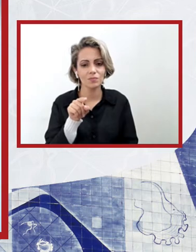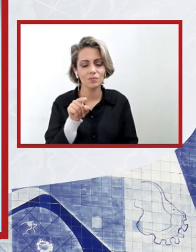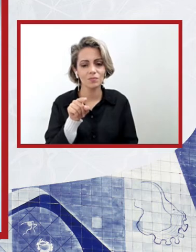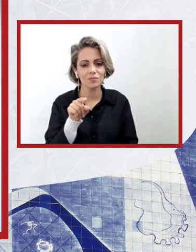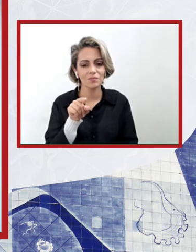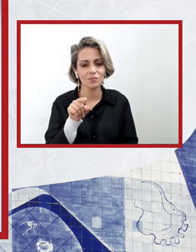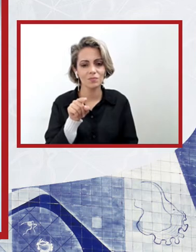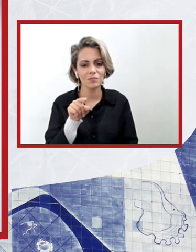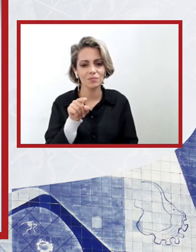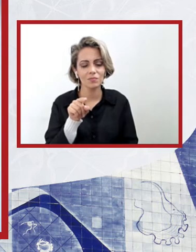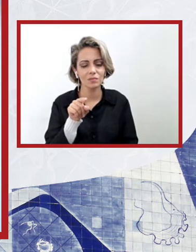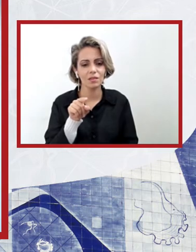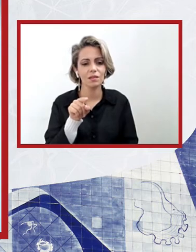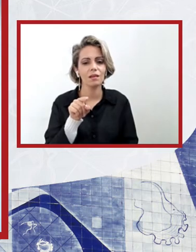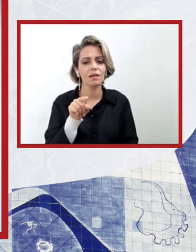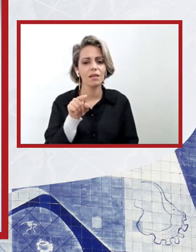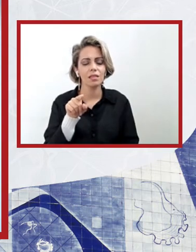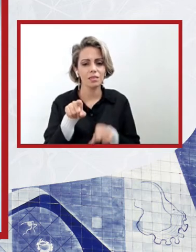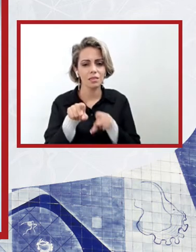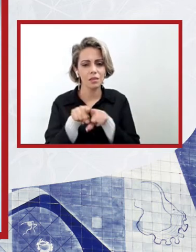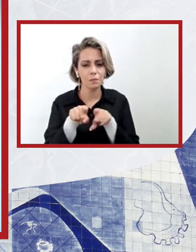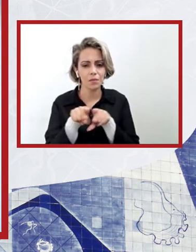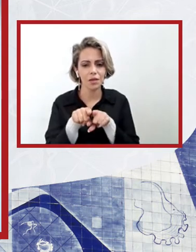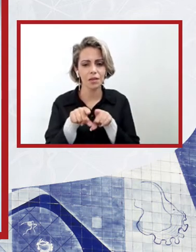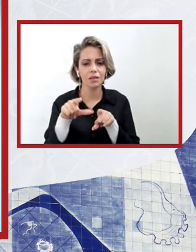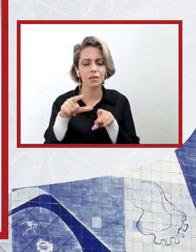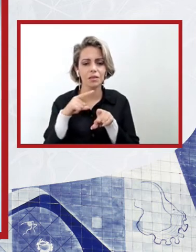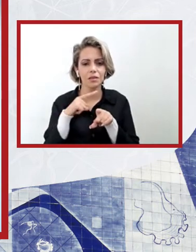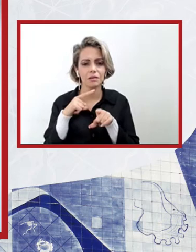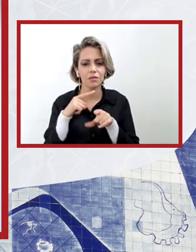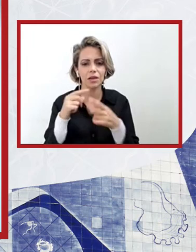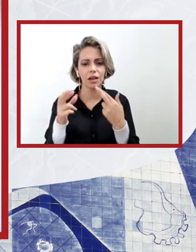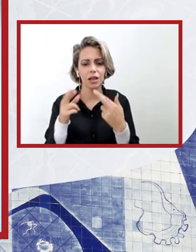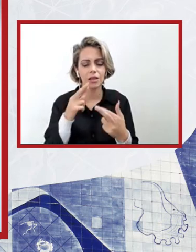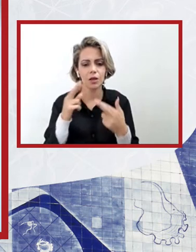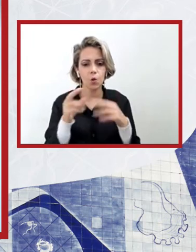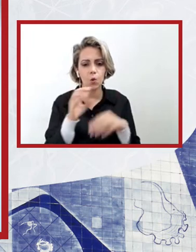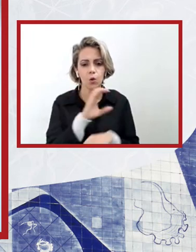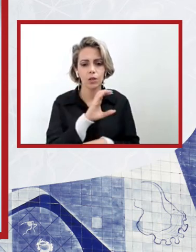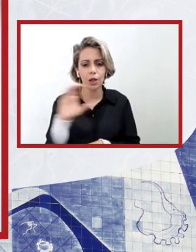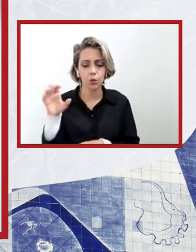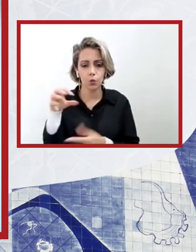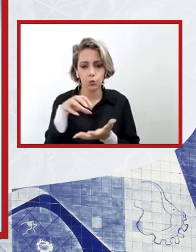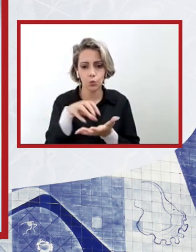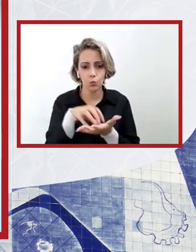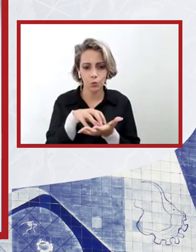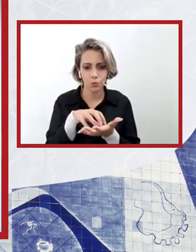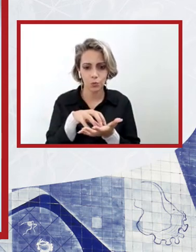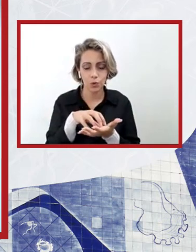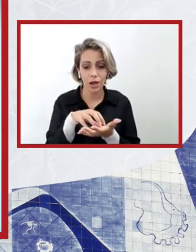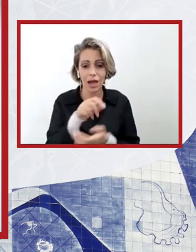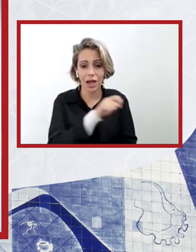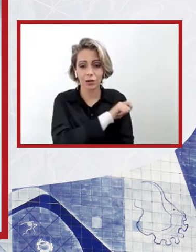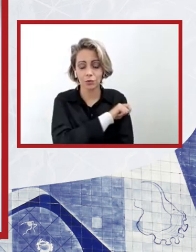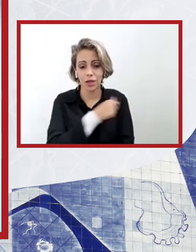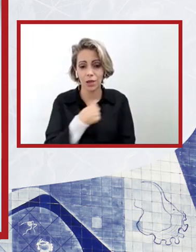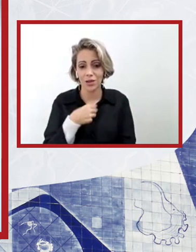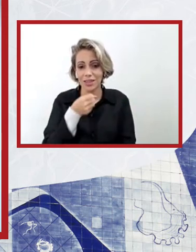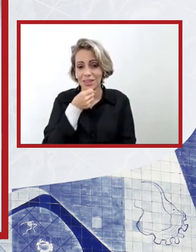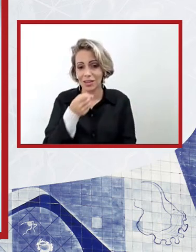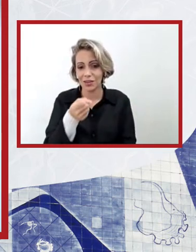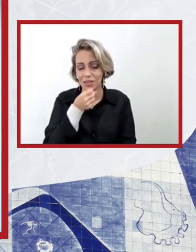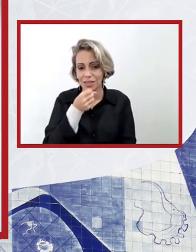coordenadores dos núcleos, que eu também entrevistei, os alunos que eu entrevistei, eu também entrevistei